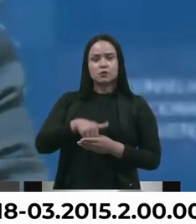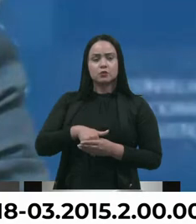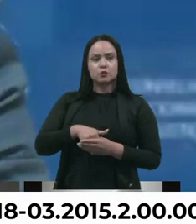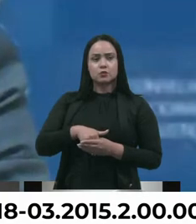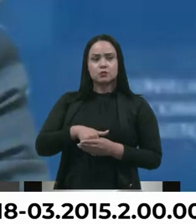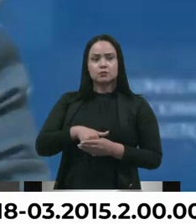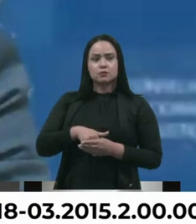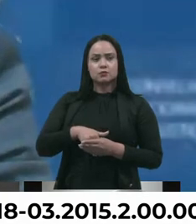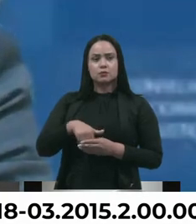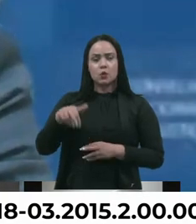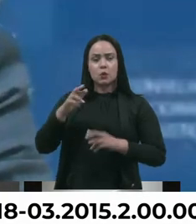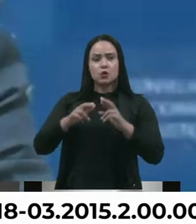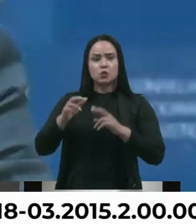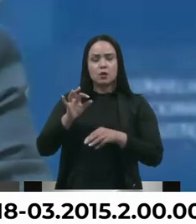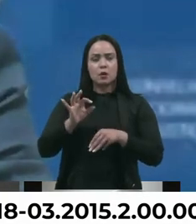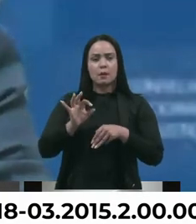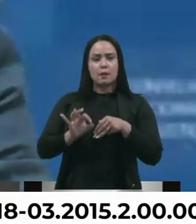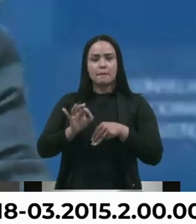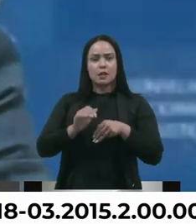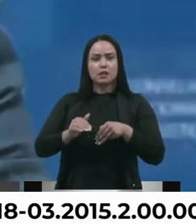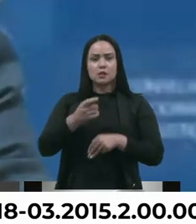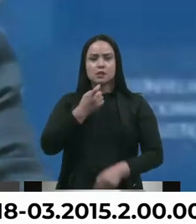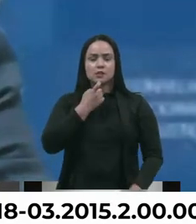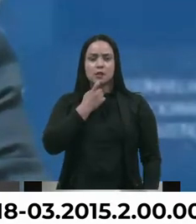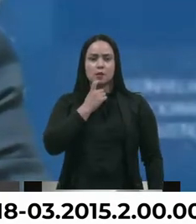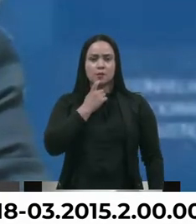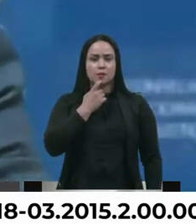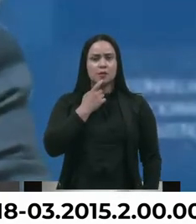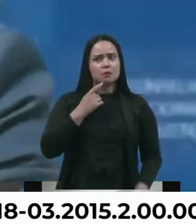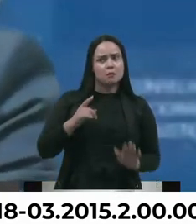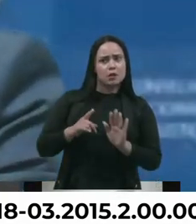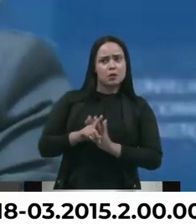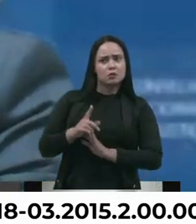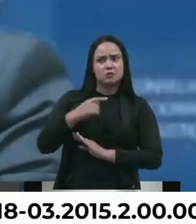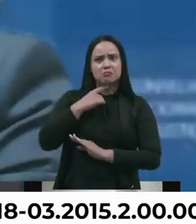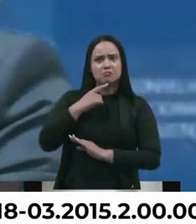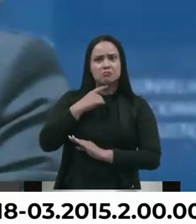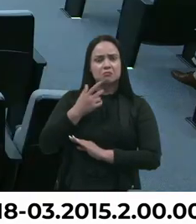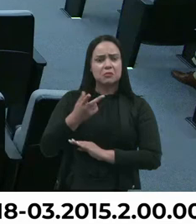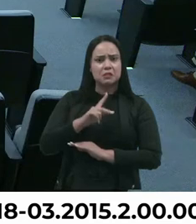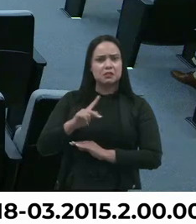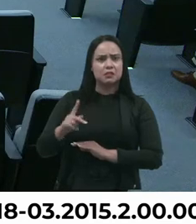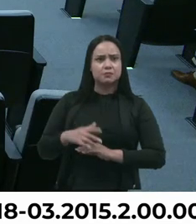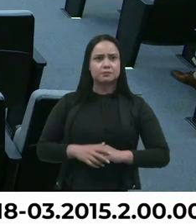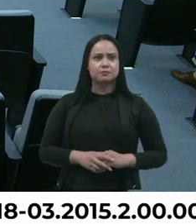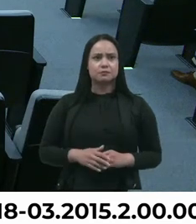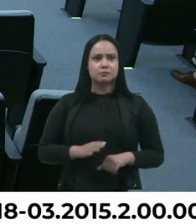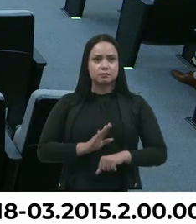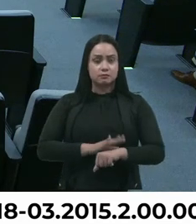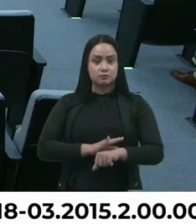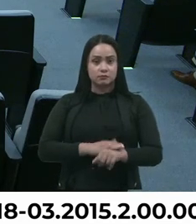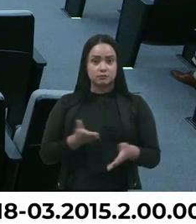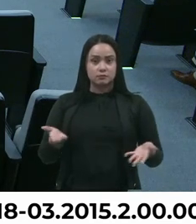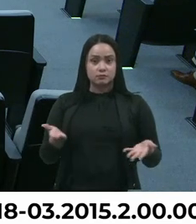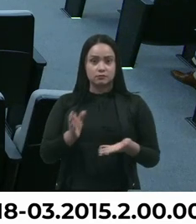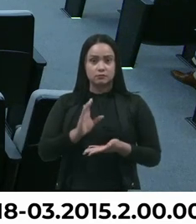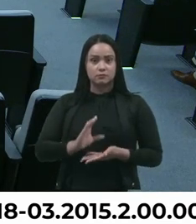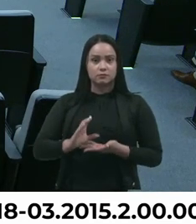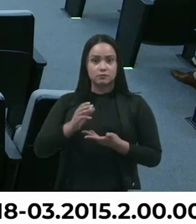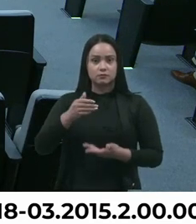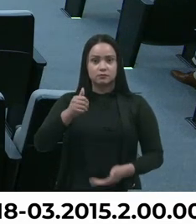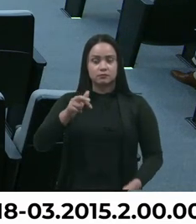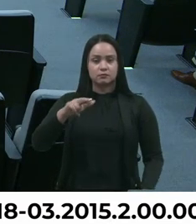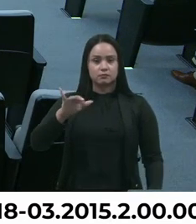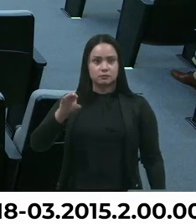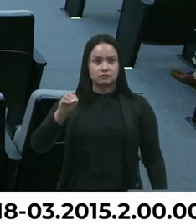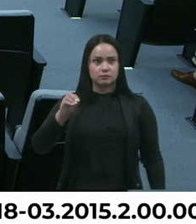do nosso corregedor, o ministro Salomão. Esse é o meu questionamento, presidente. É que, no momento, conselheiro Mário